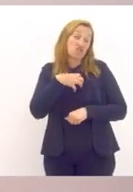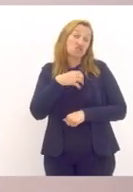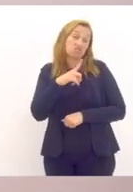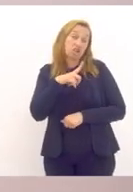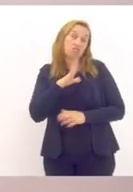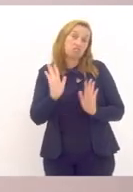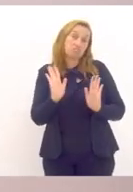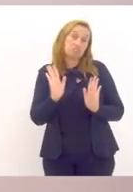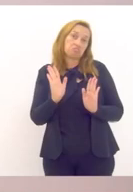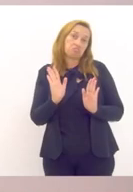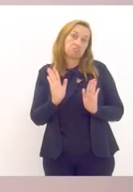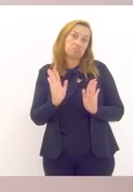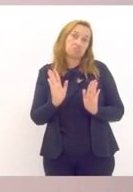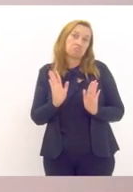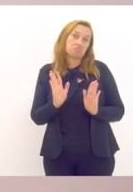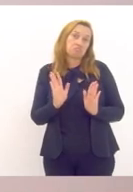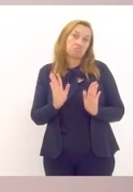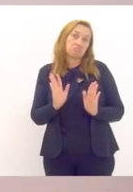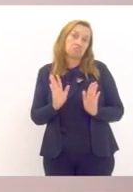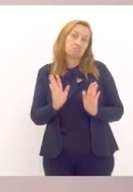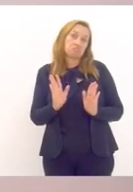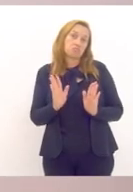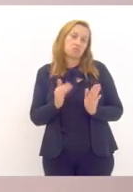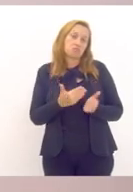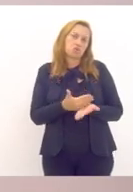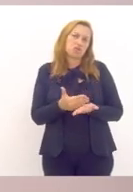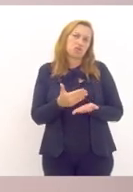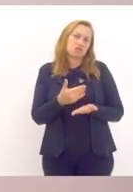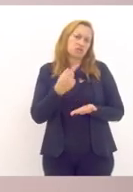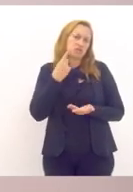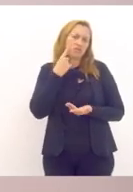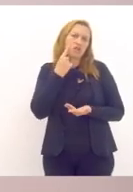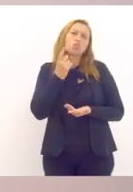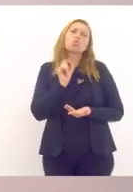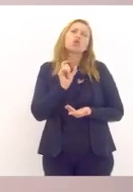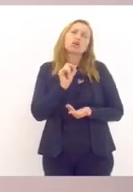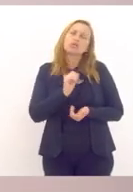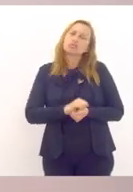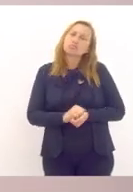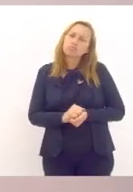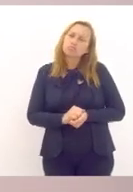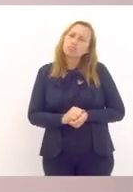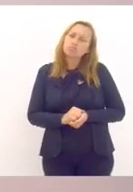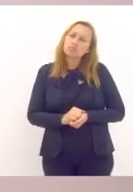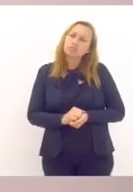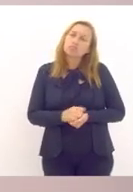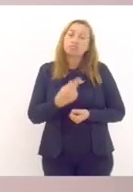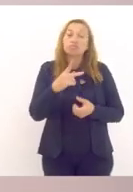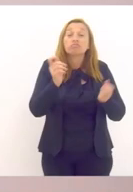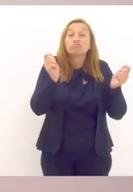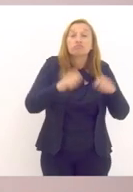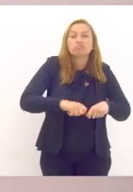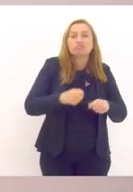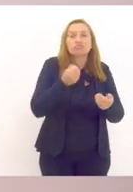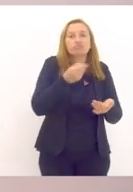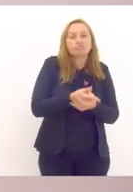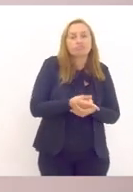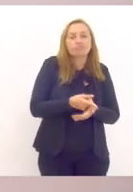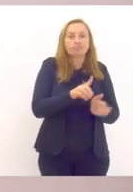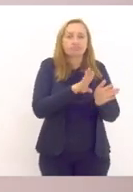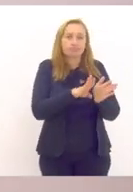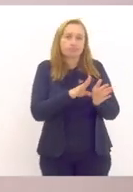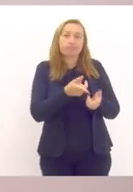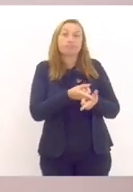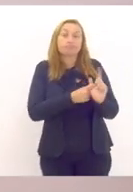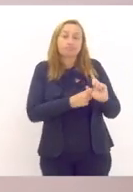vê, no frigido dos ovos, o que, que você está olhando? Você está olhando a sua capacidade de pagamento de dívida, que